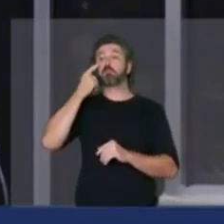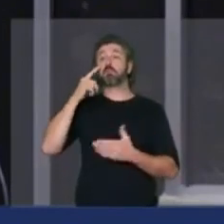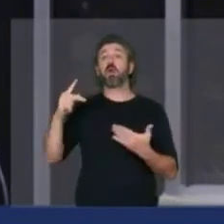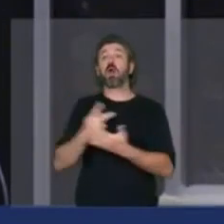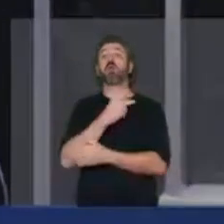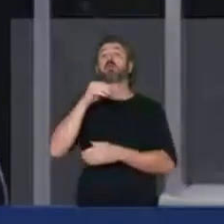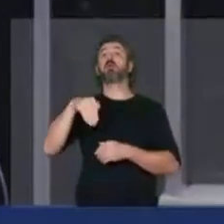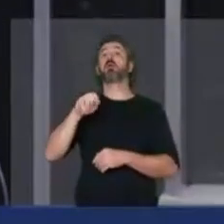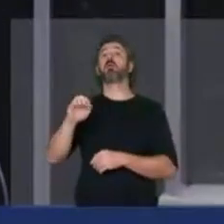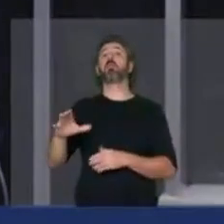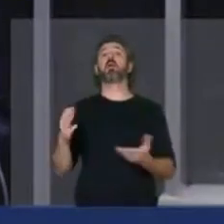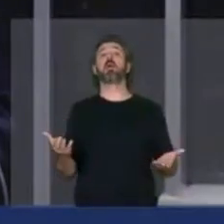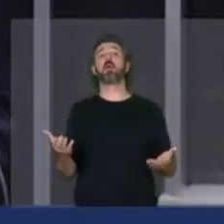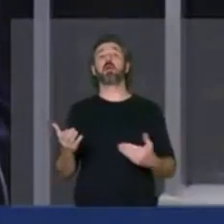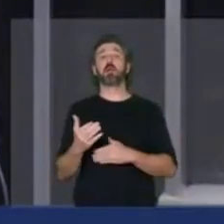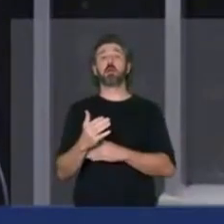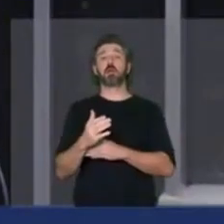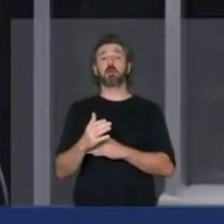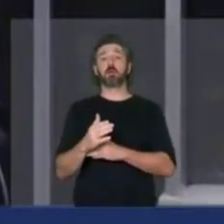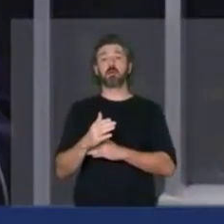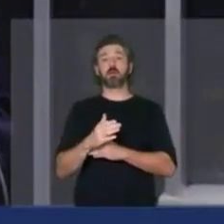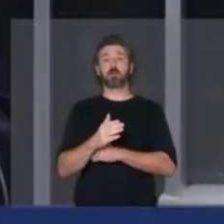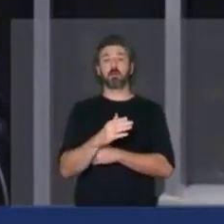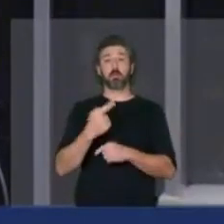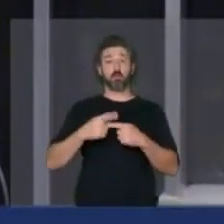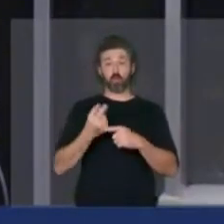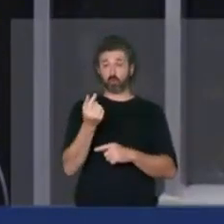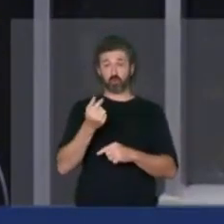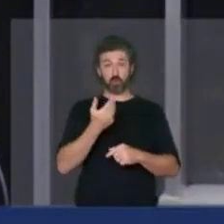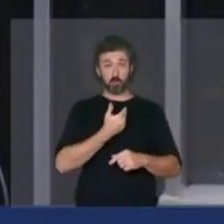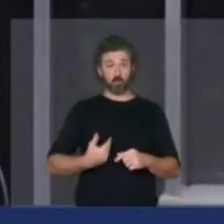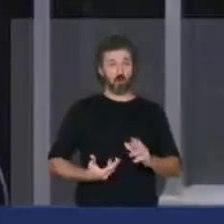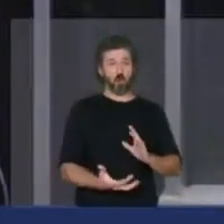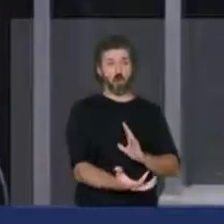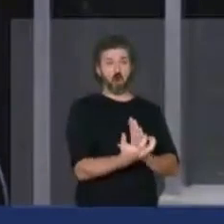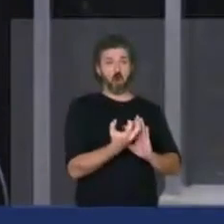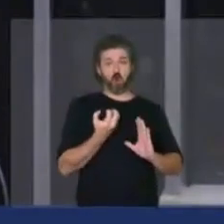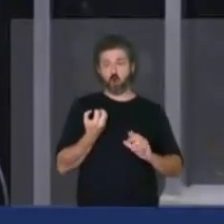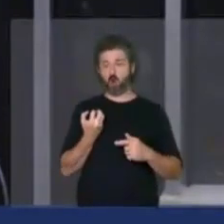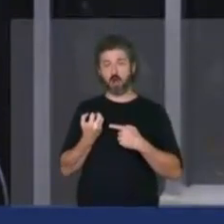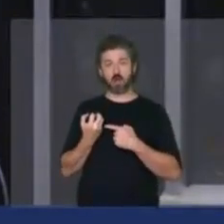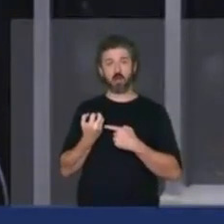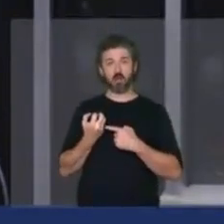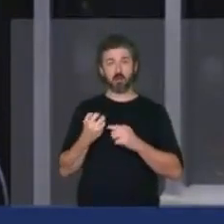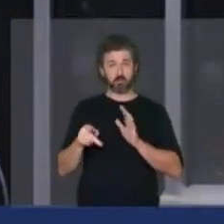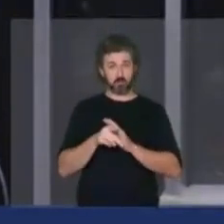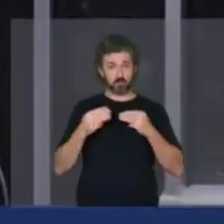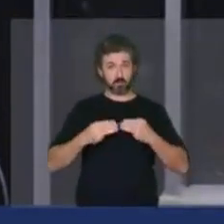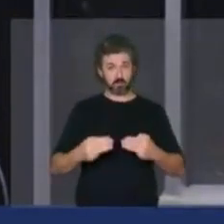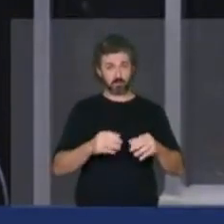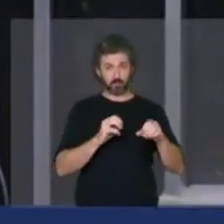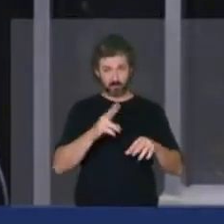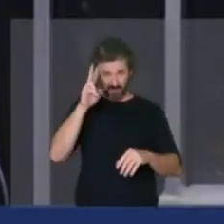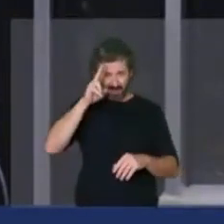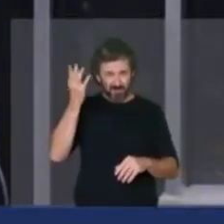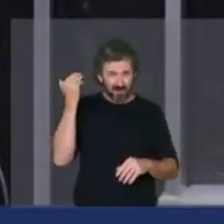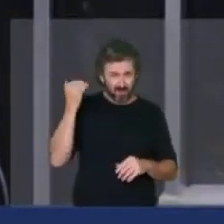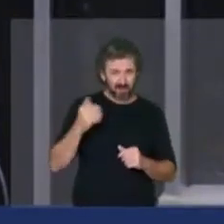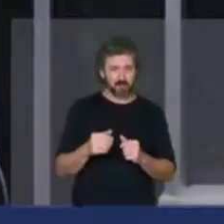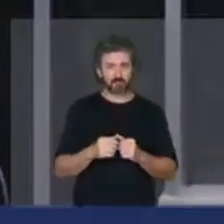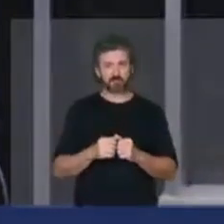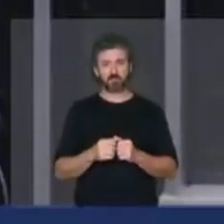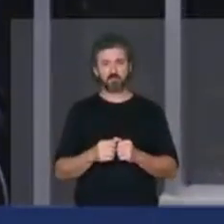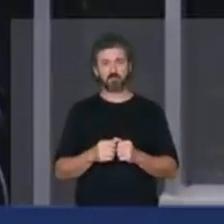MEC, porque ali se esvaziou os cofres públicos e se esvaziou a pasta da educação. Lembram daqueles